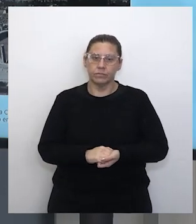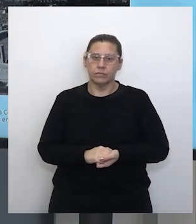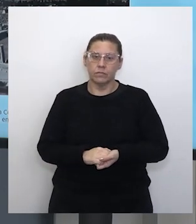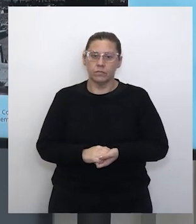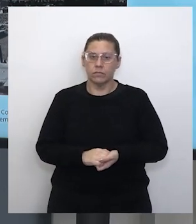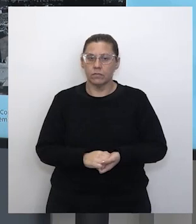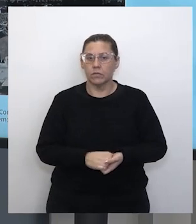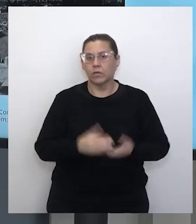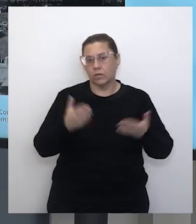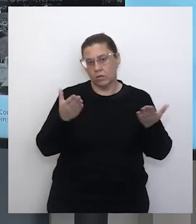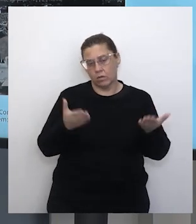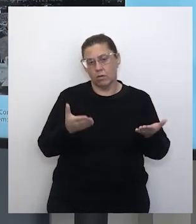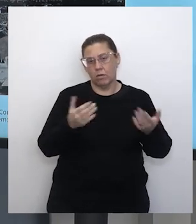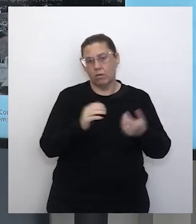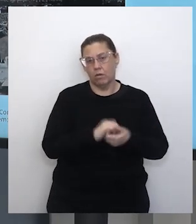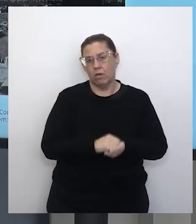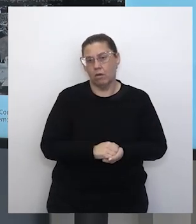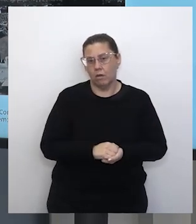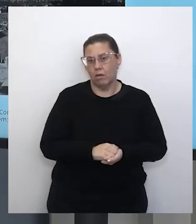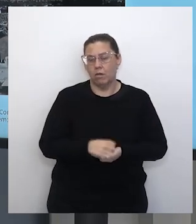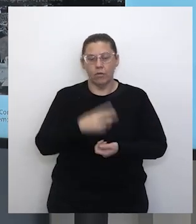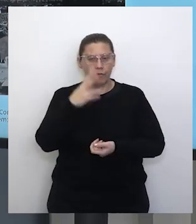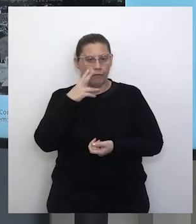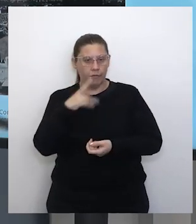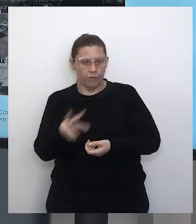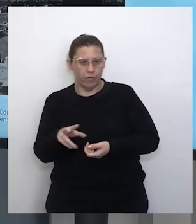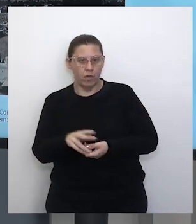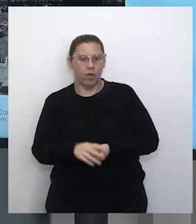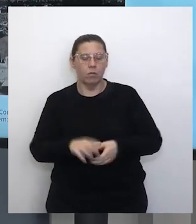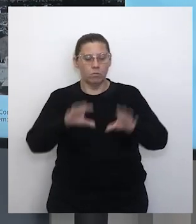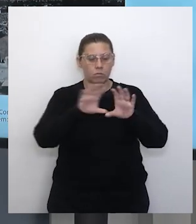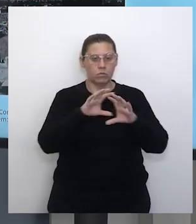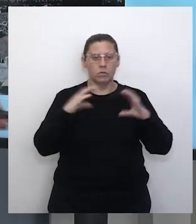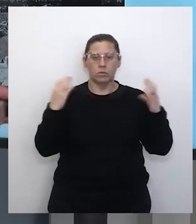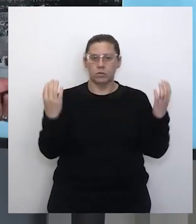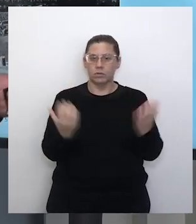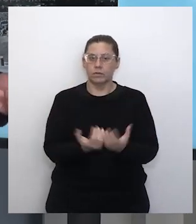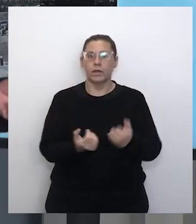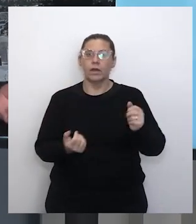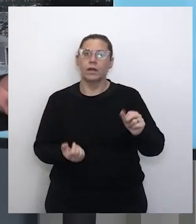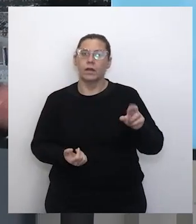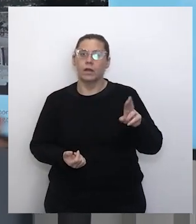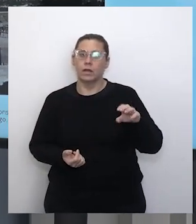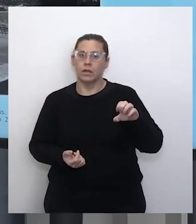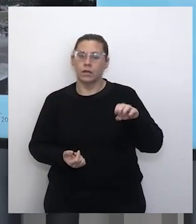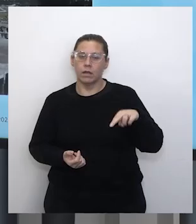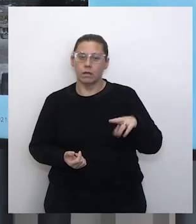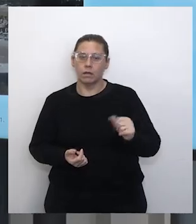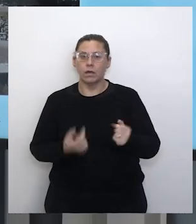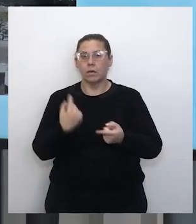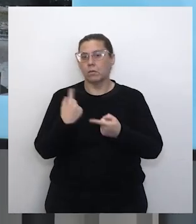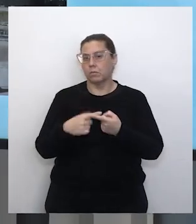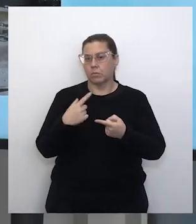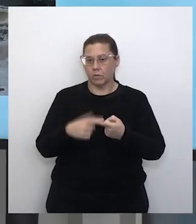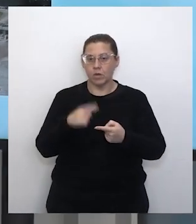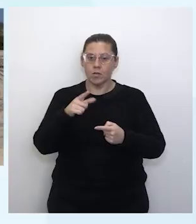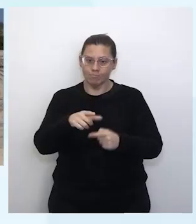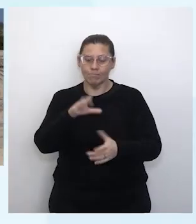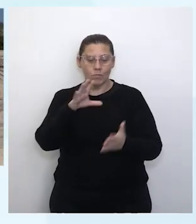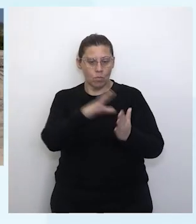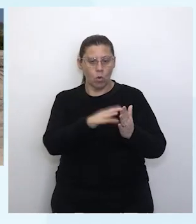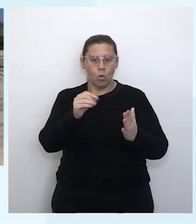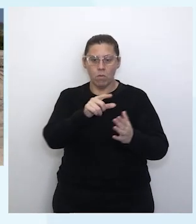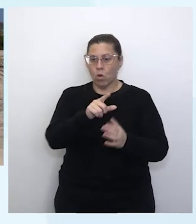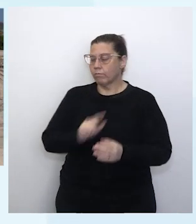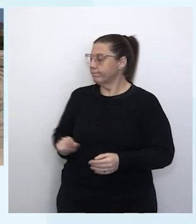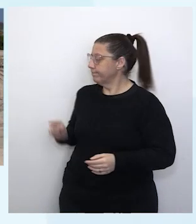né, no futebol se usa muito, né? Hoje a gente vê, né, que os estádios de futebol têm o nome de arenas hoje em dia. Por quê? Porque eles remetem justamente a esse